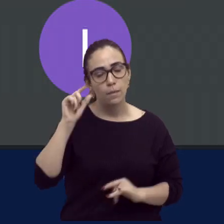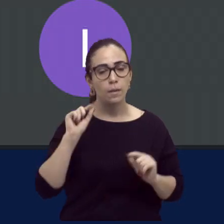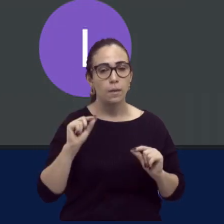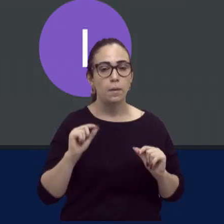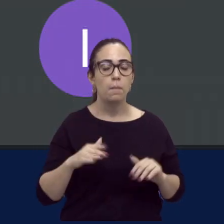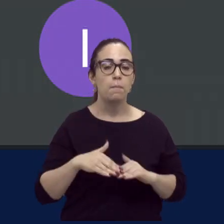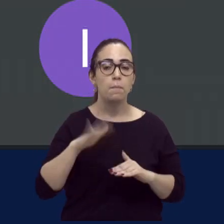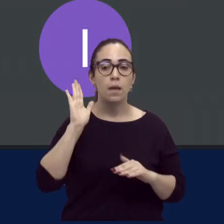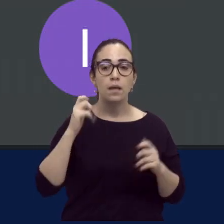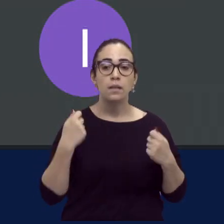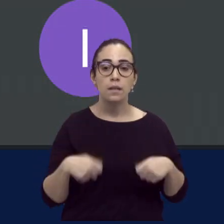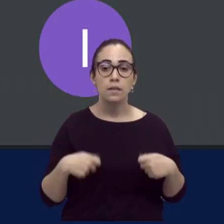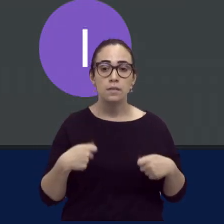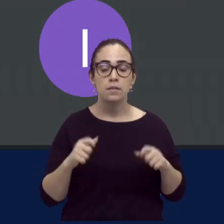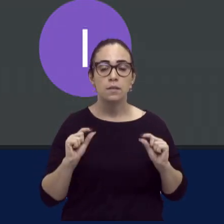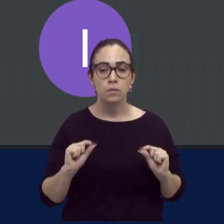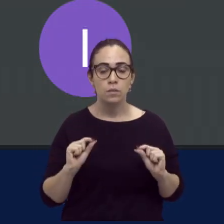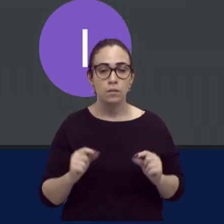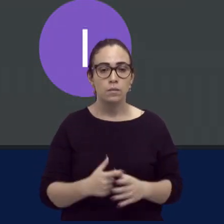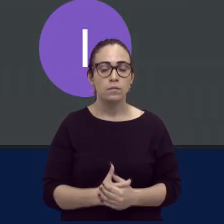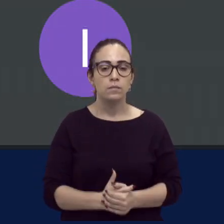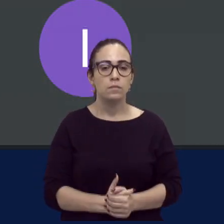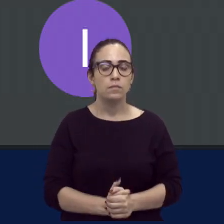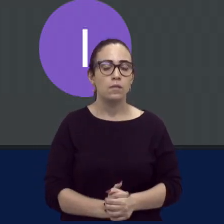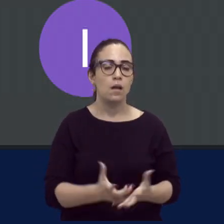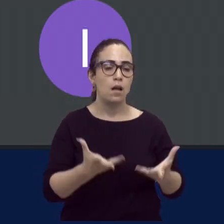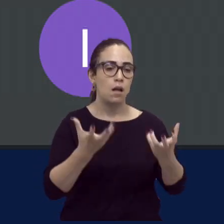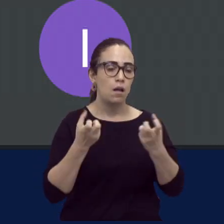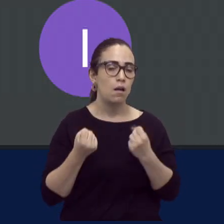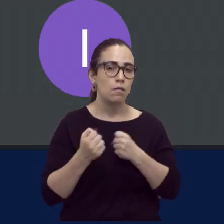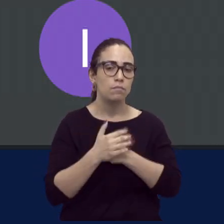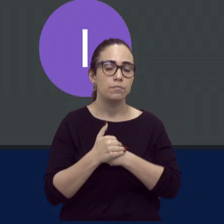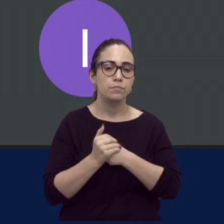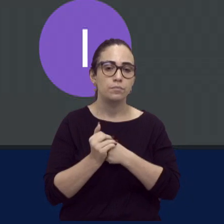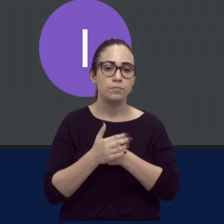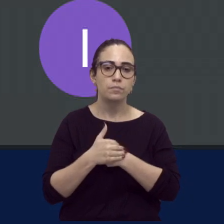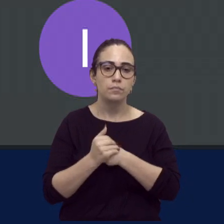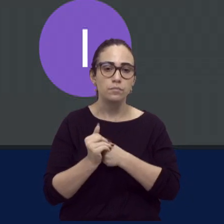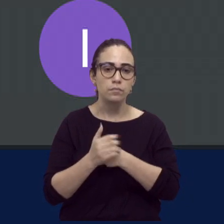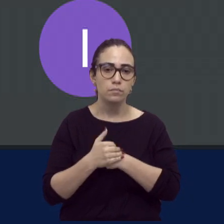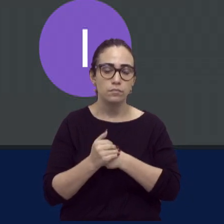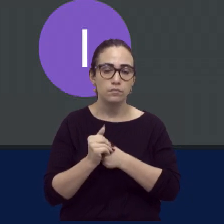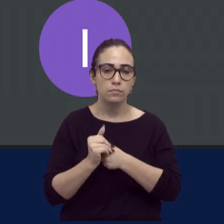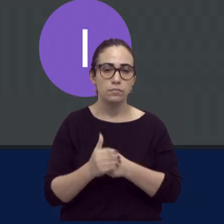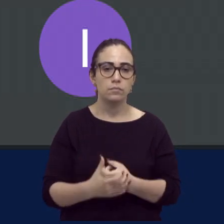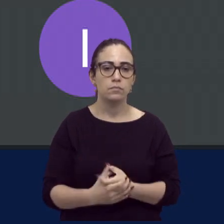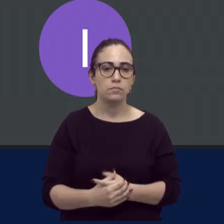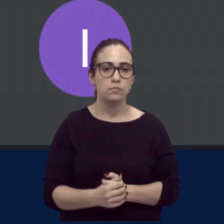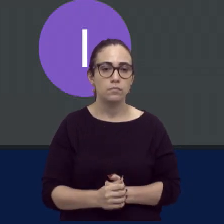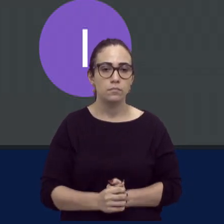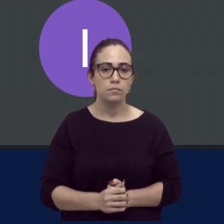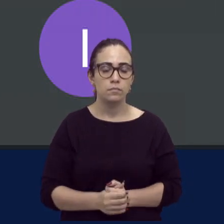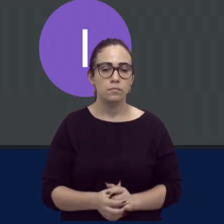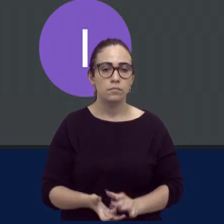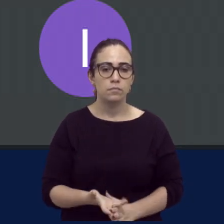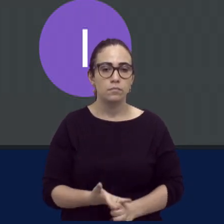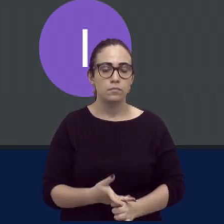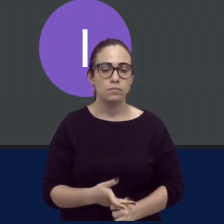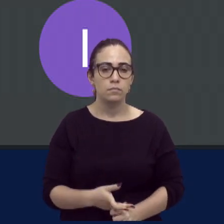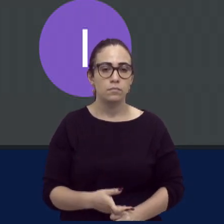maior daquela mãe era de acolhimento, sabe? Ela precisava,